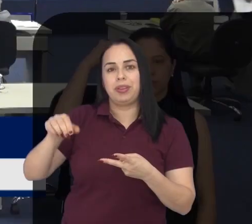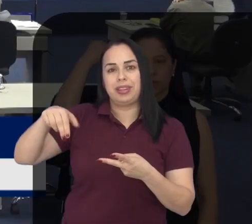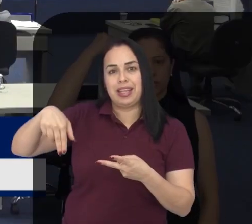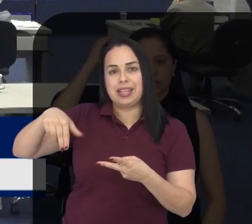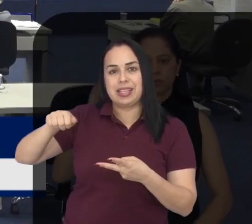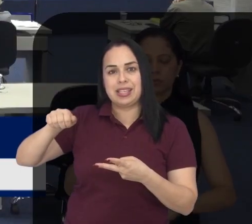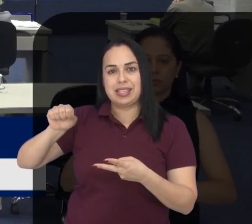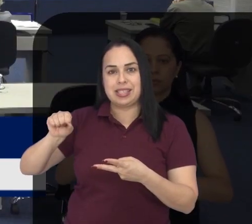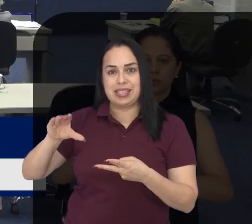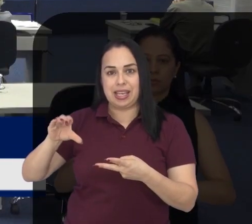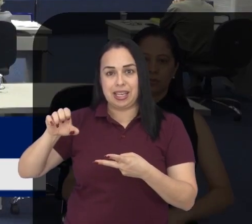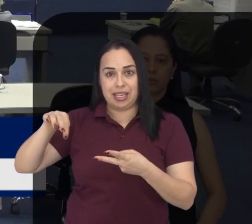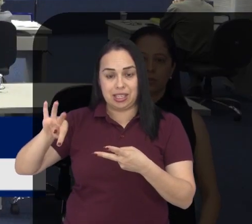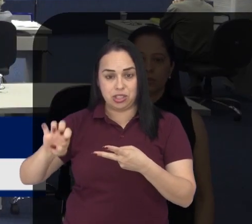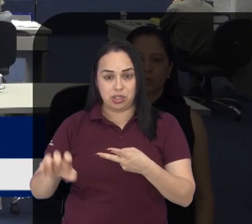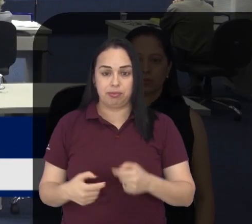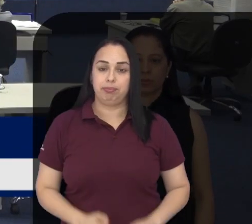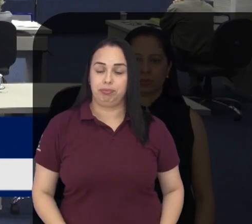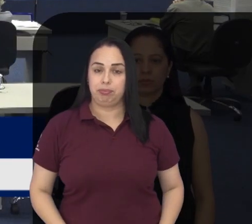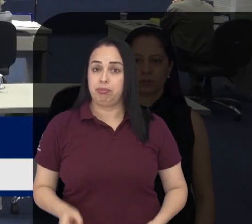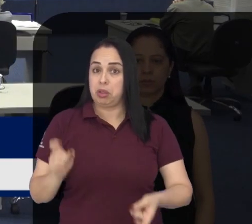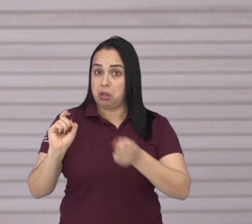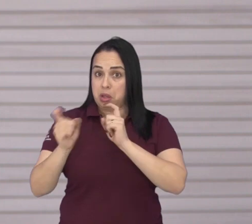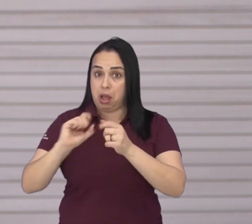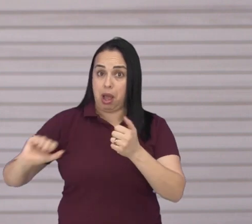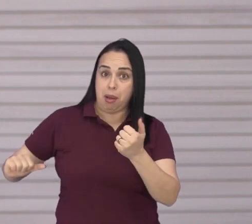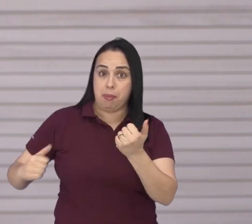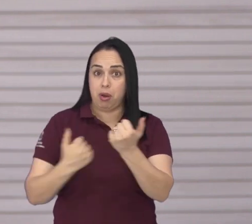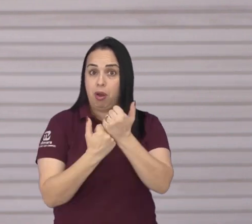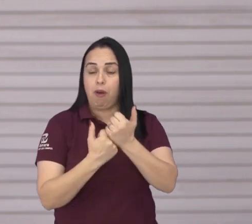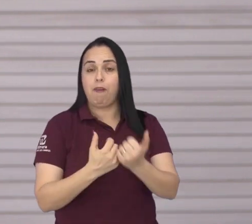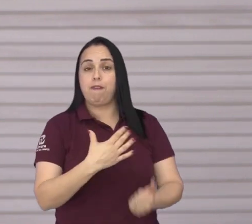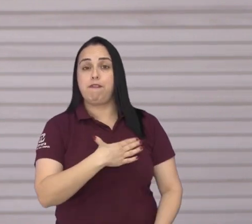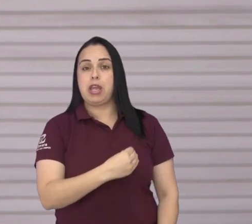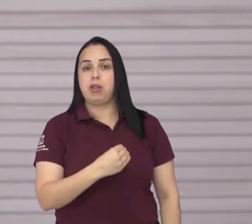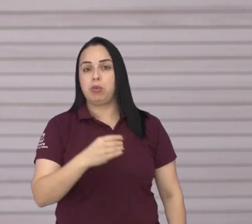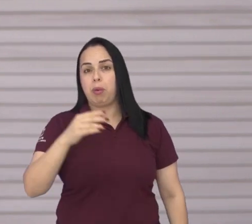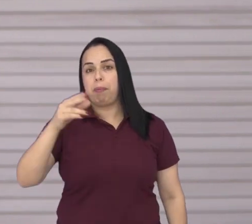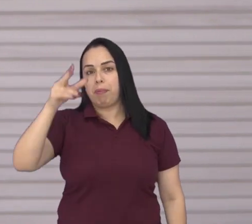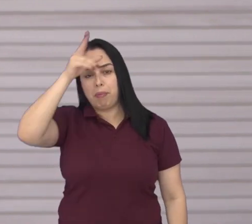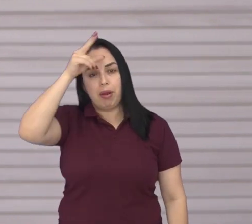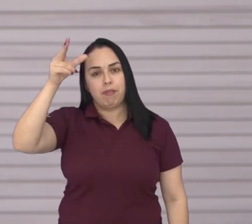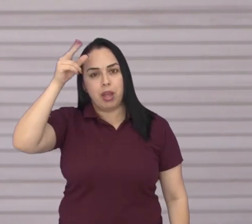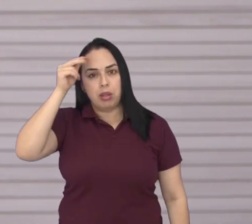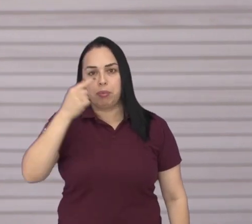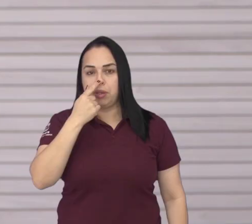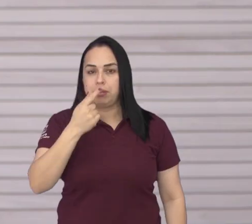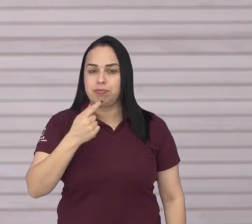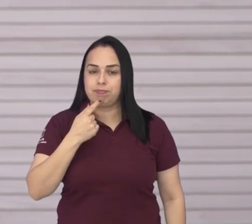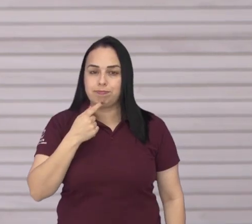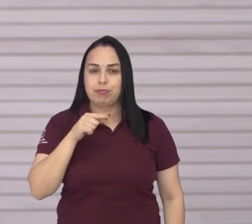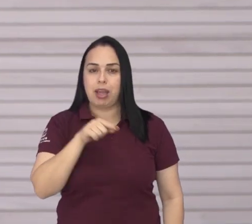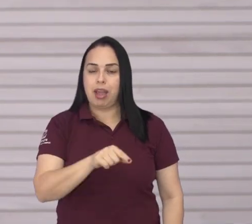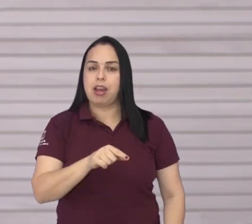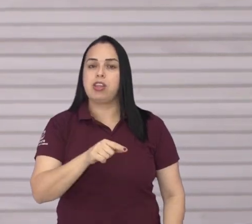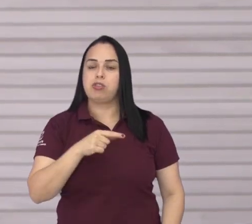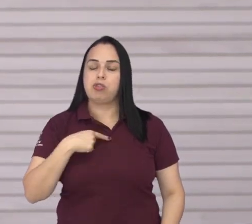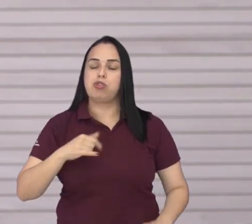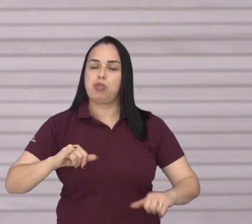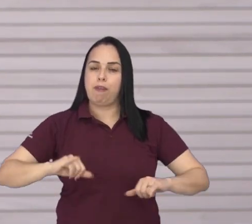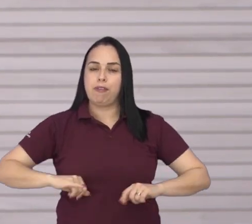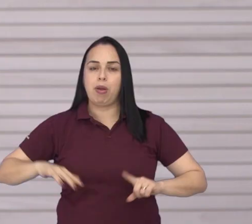Nascente. Durante a sessão, os vereadores demonstraram apoio ao filho do prefeito municipal, Anderson Farias, vítima